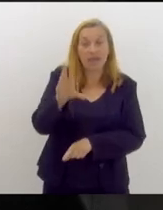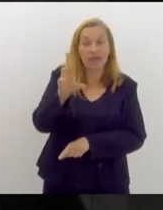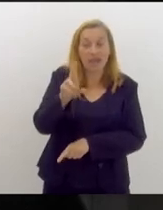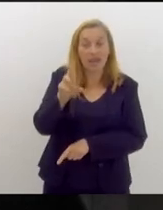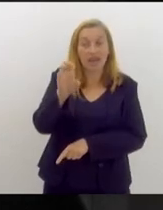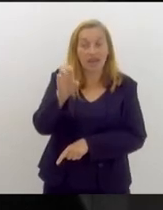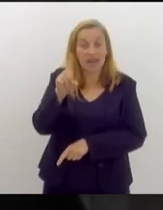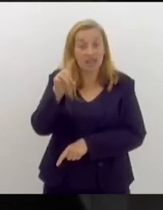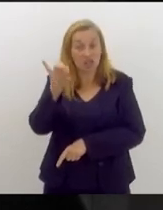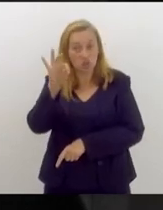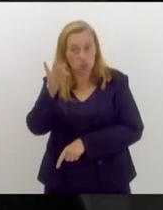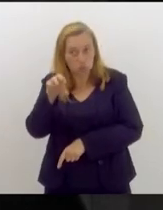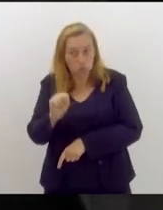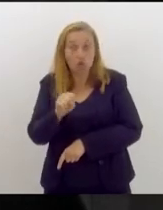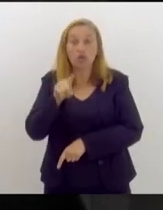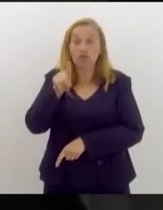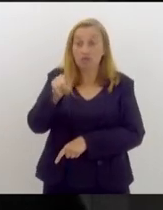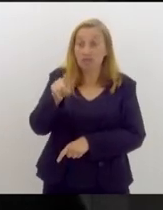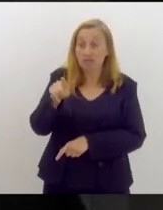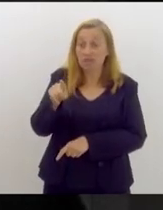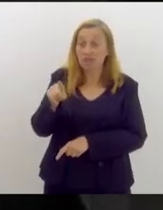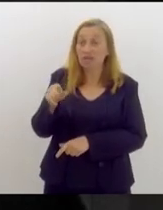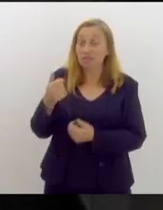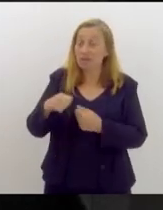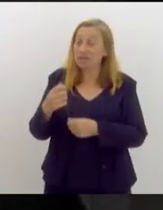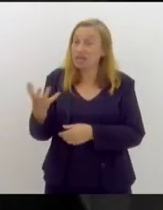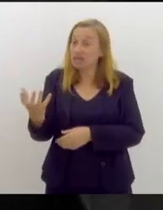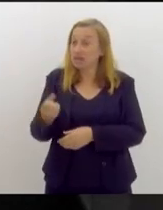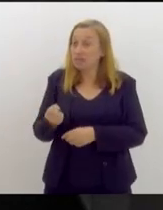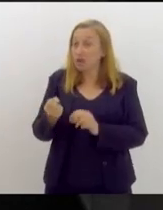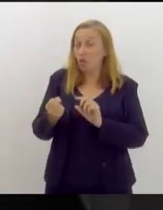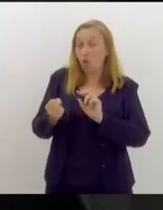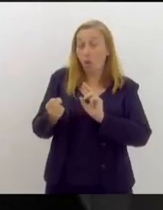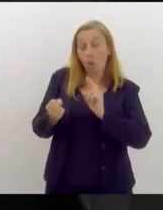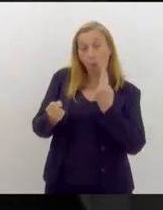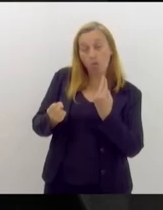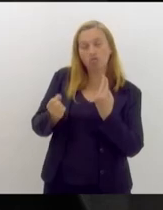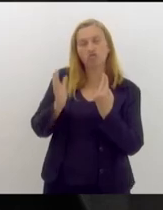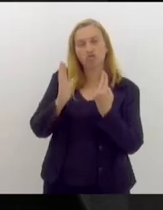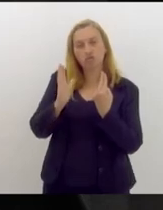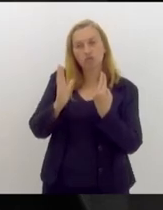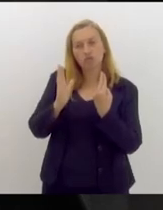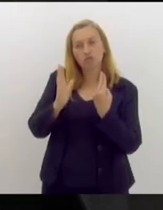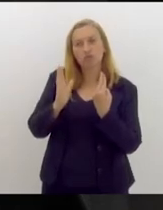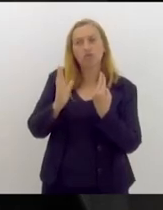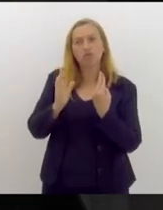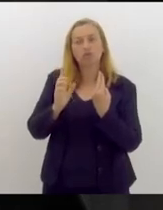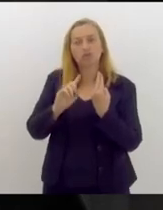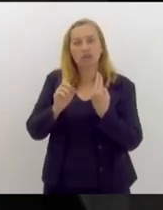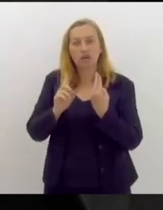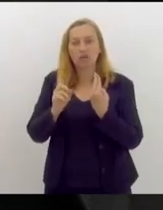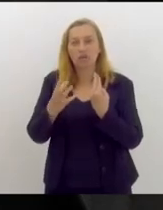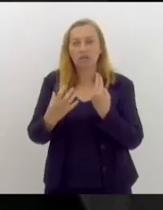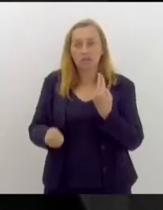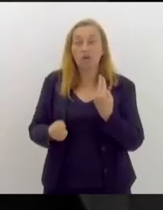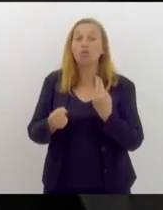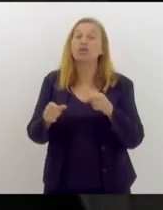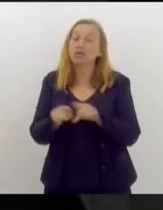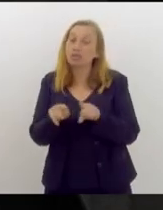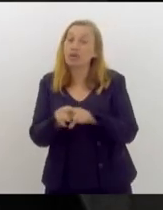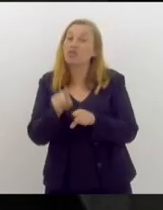aquilo que você que tem que receber Ou já recebeu e aquilo que você tá devendo